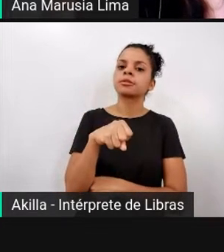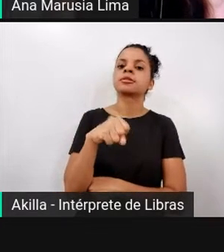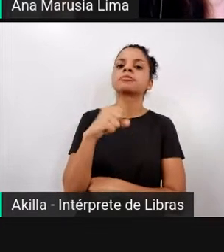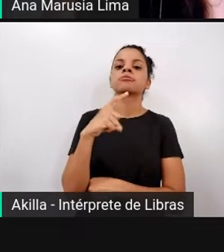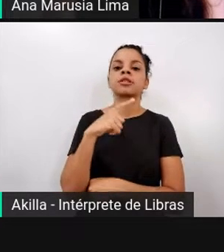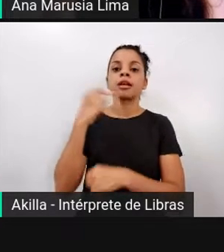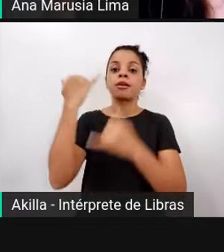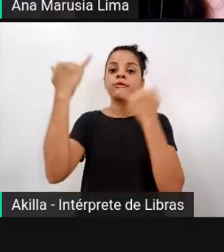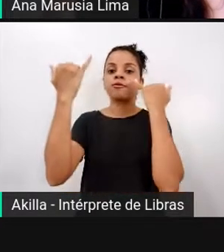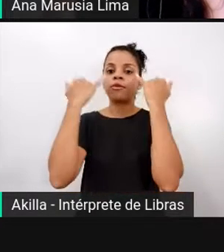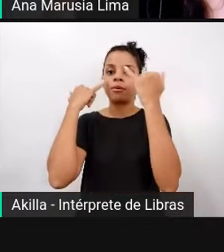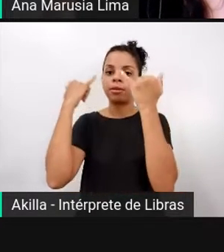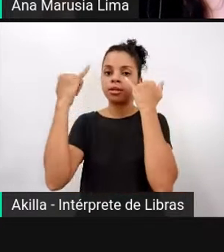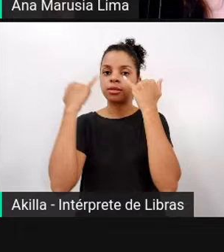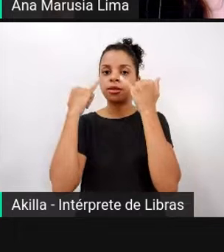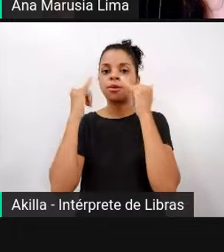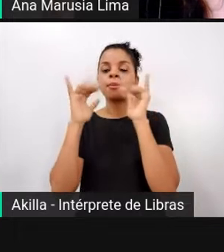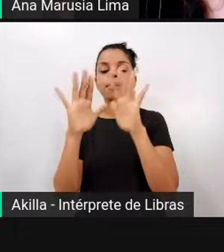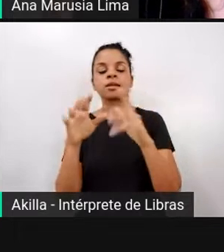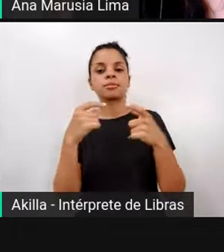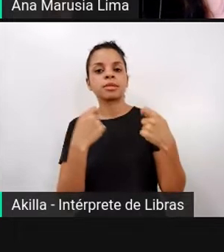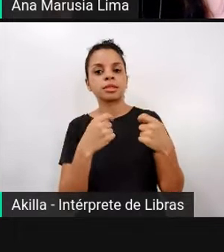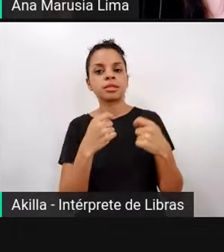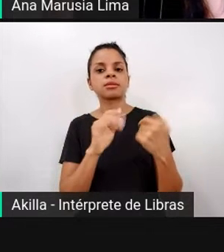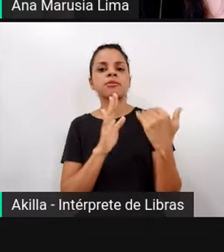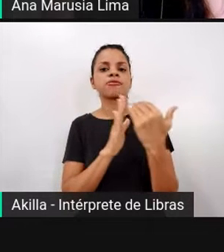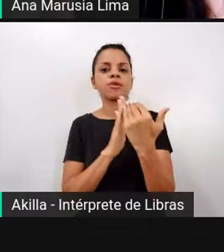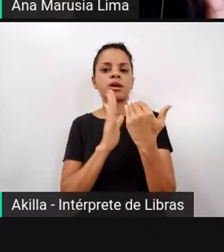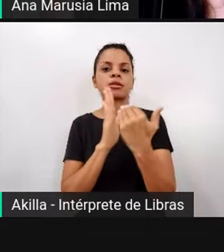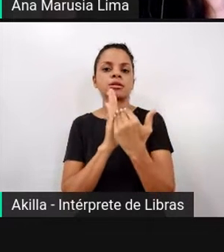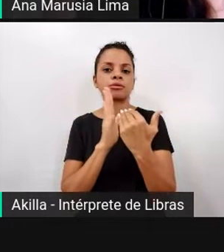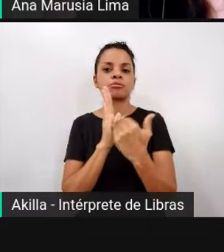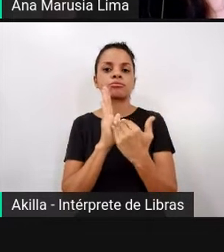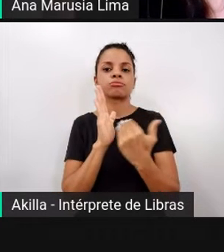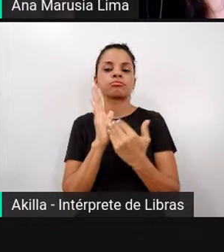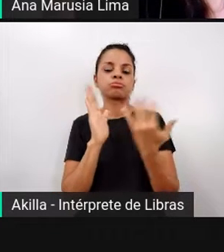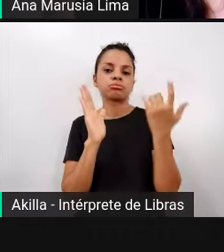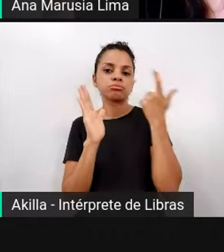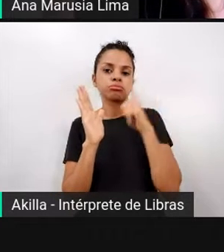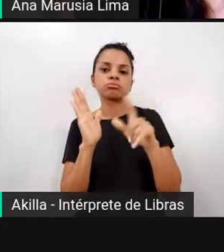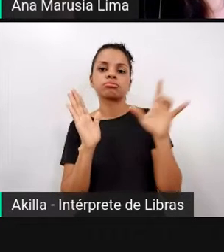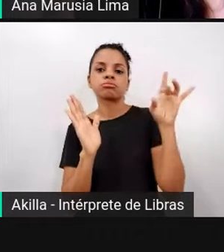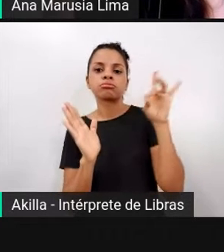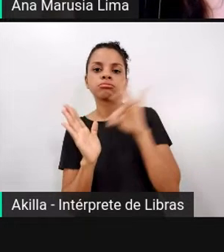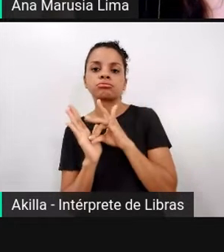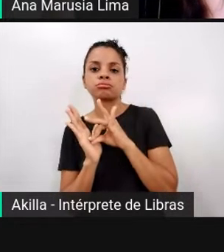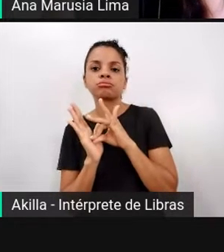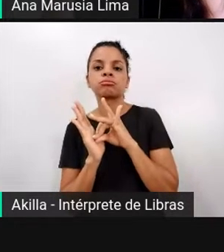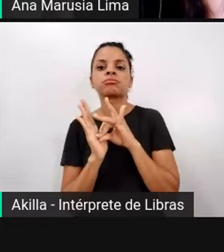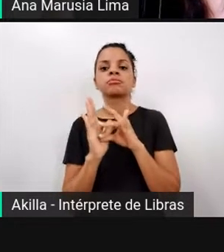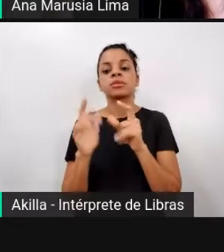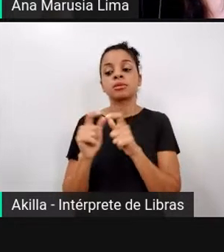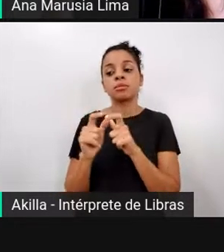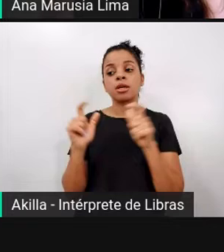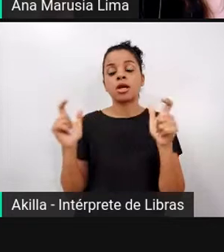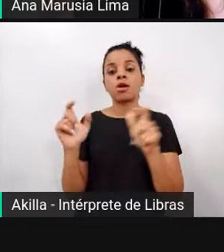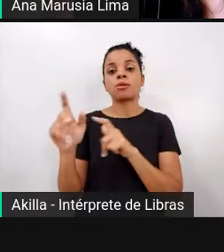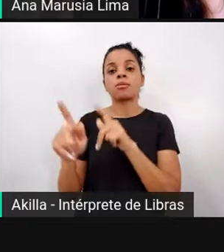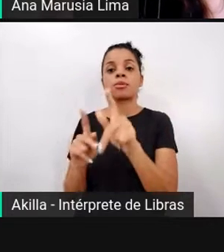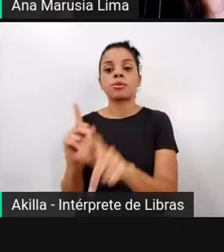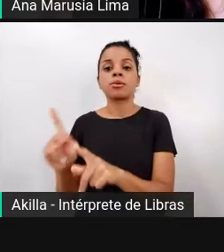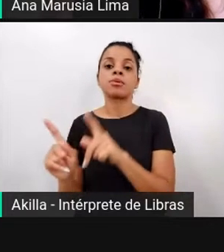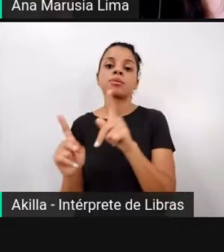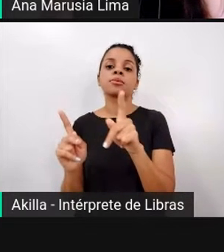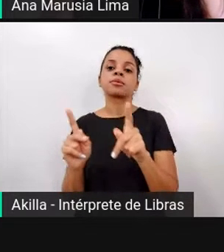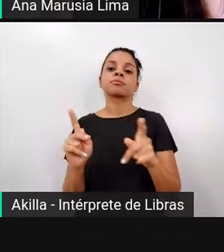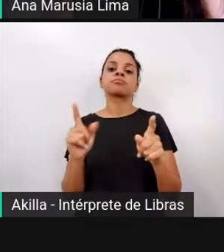uma série de outros aspectos para ser efetiva e eficaz. Precisa, sim, alcançar o maior número de pessoas possível, precisa ser acessível, precisa ser